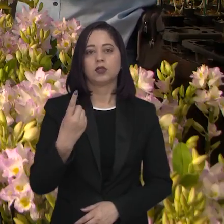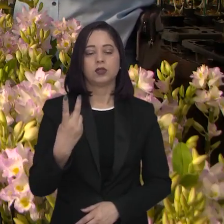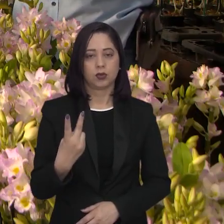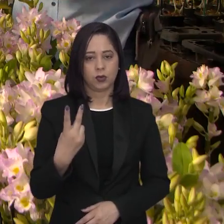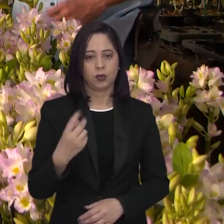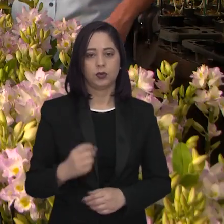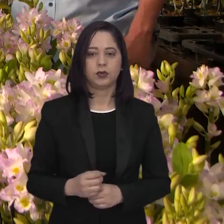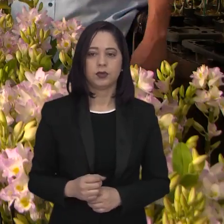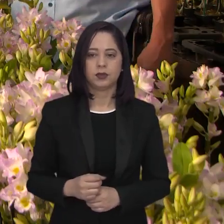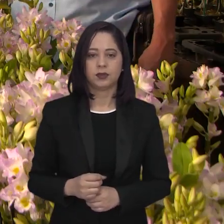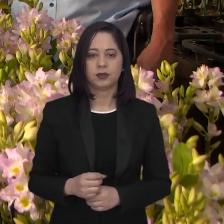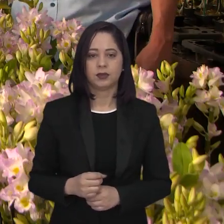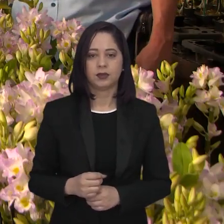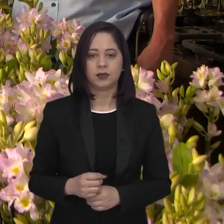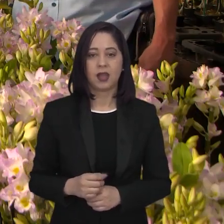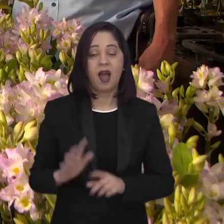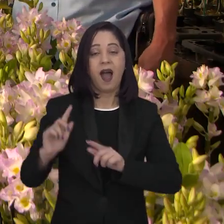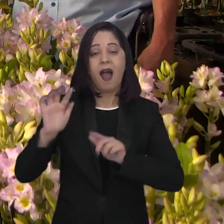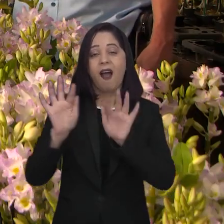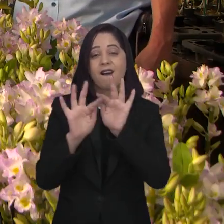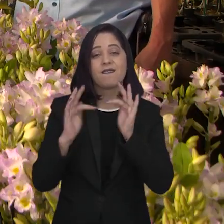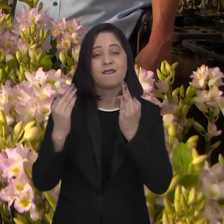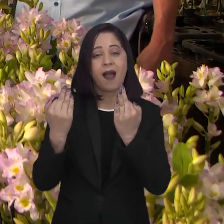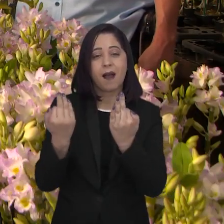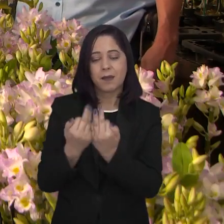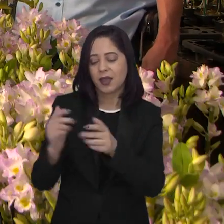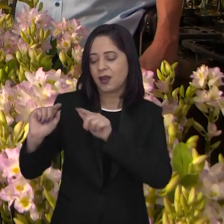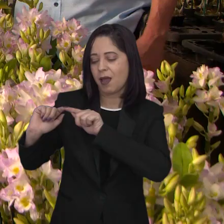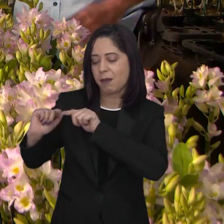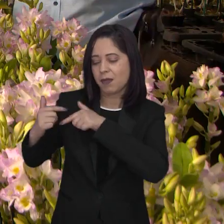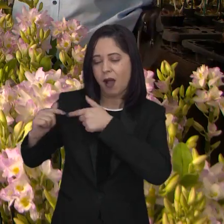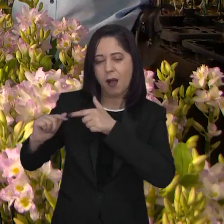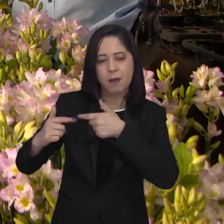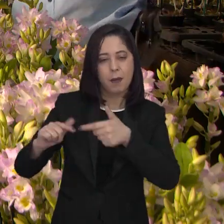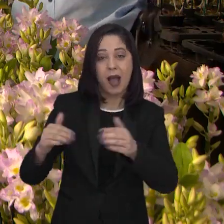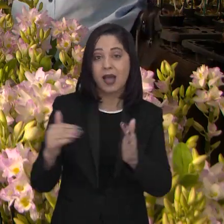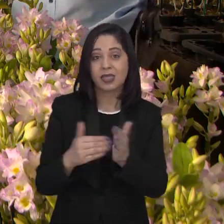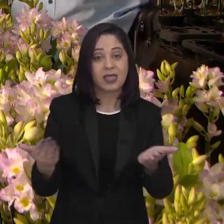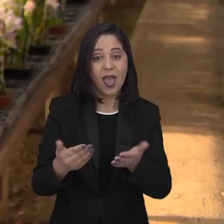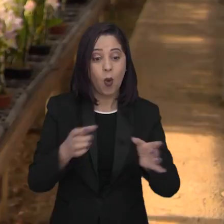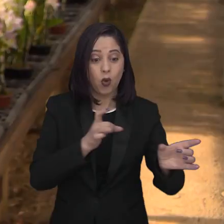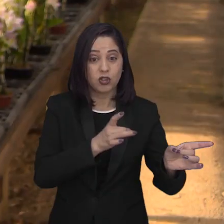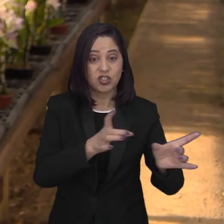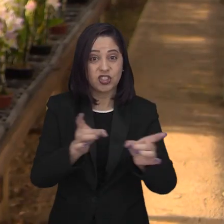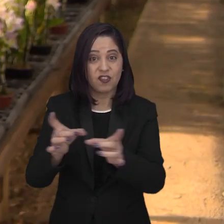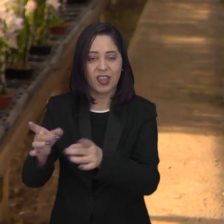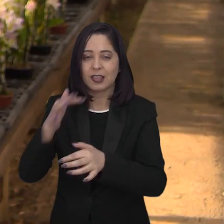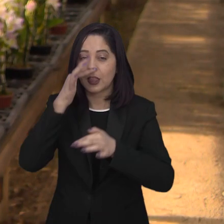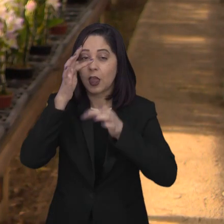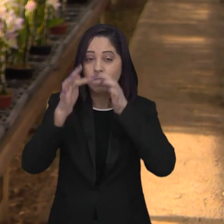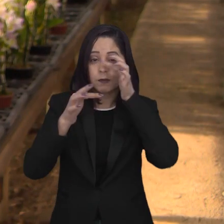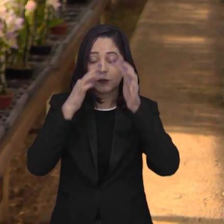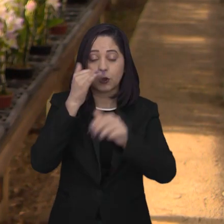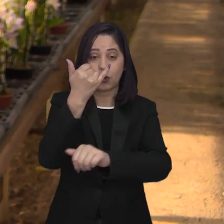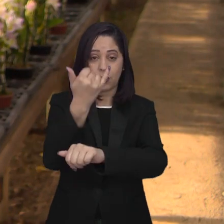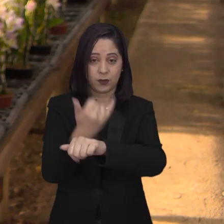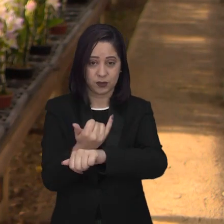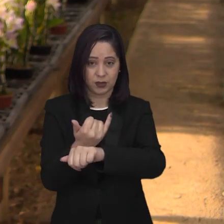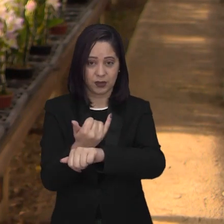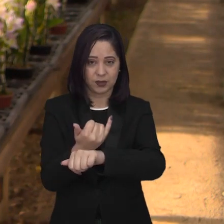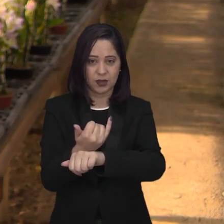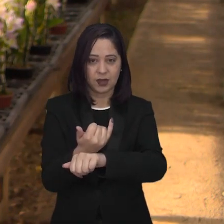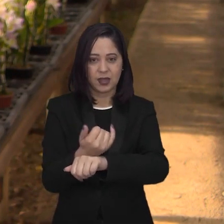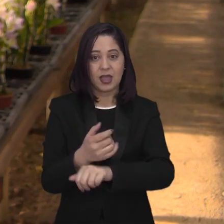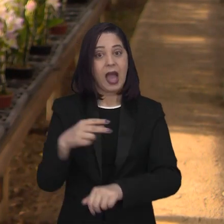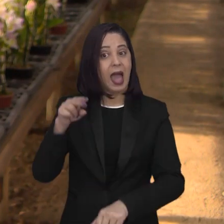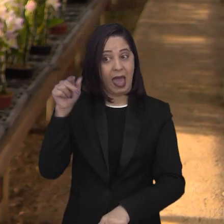A família carrega o legado que ele construiu e vive das vendas das orquídeas até hoje. Para a neta Eliana, ver o nome do avô em